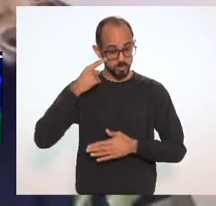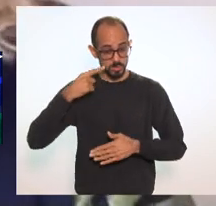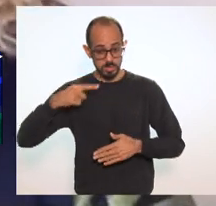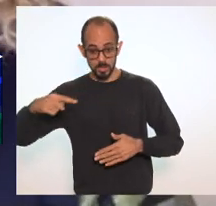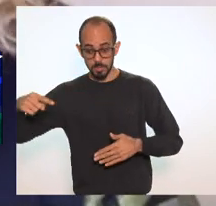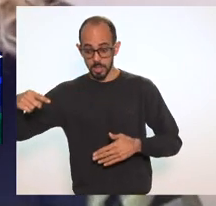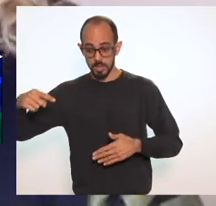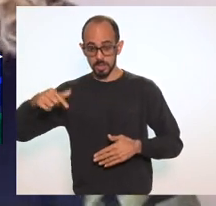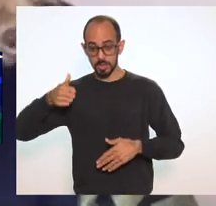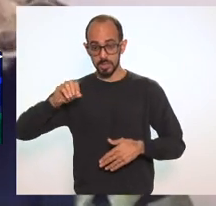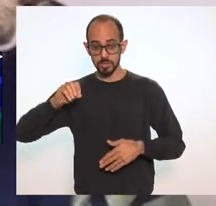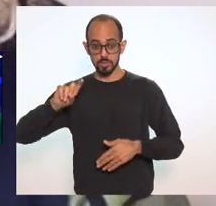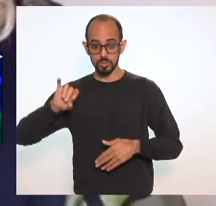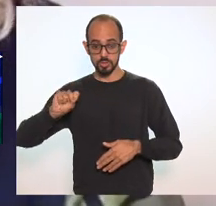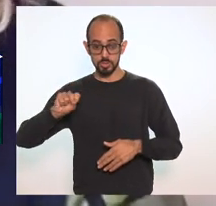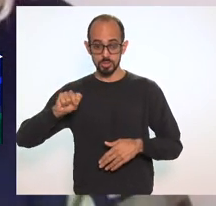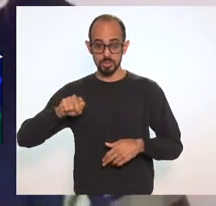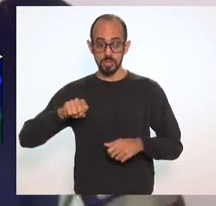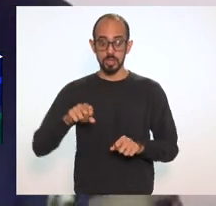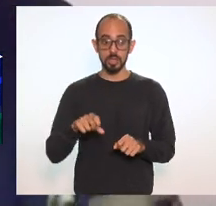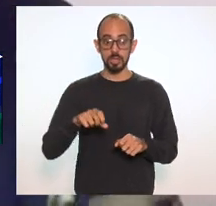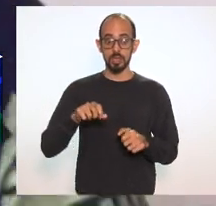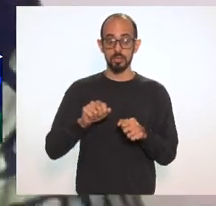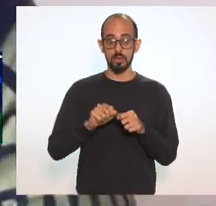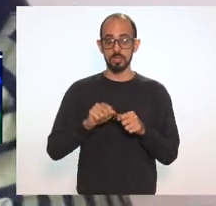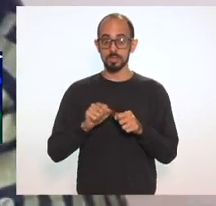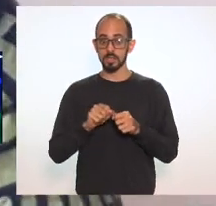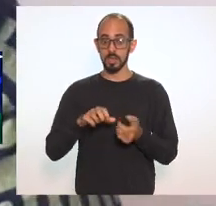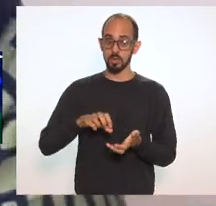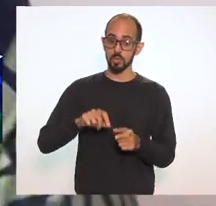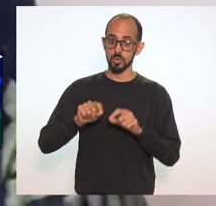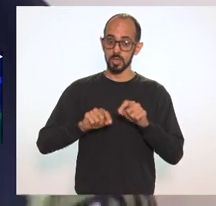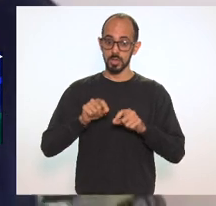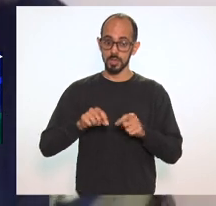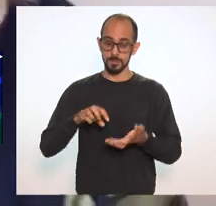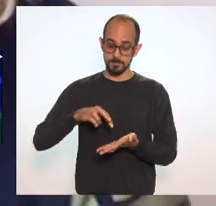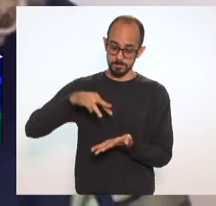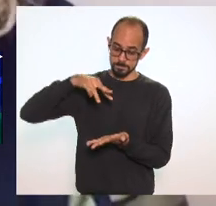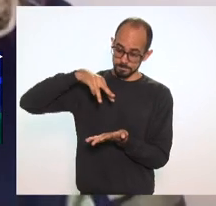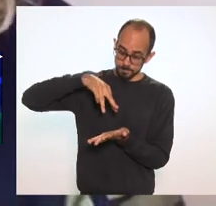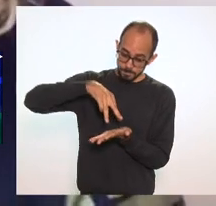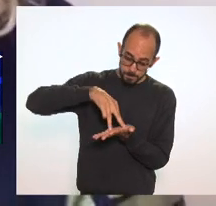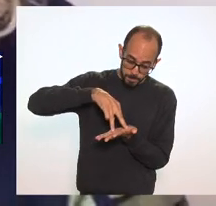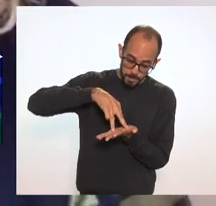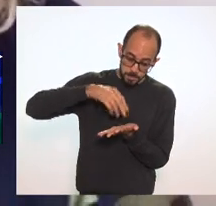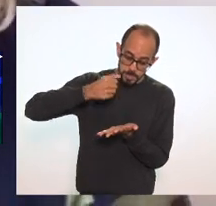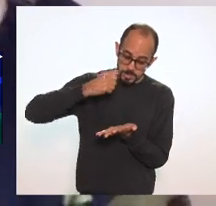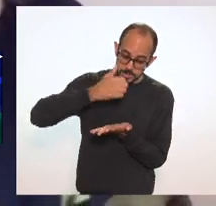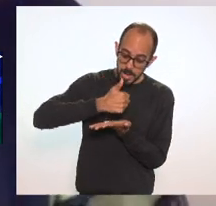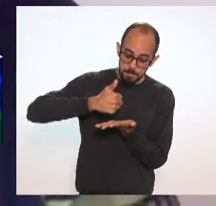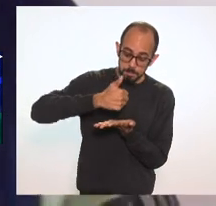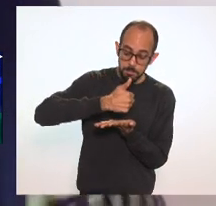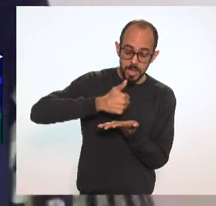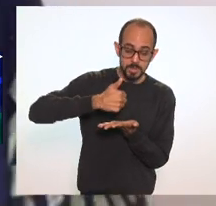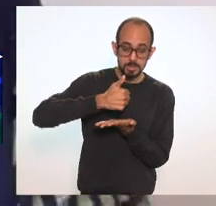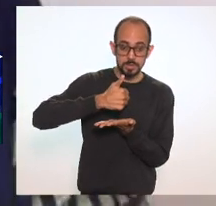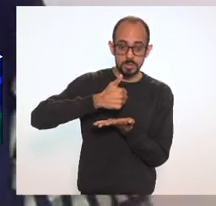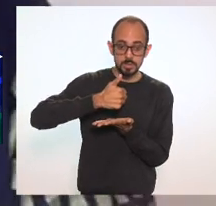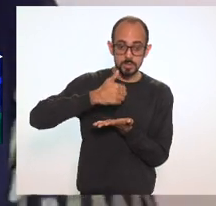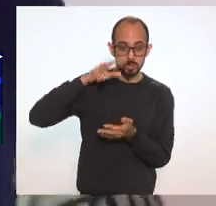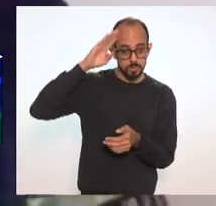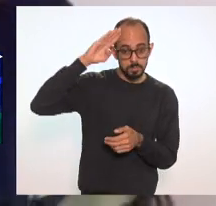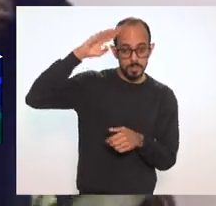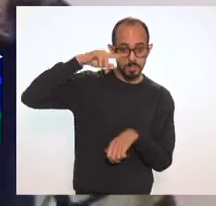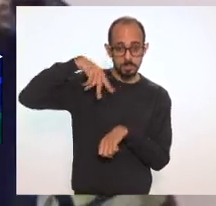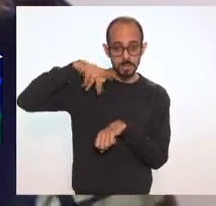garantia né do que tem sido tripé de controle e combate da pandemia nos principais países e eu tô falando os principais